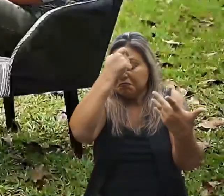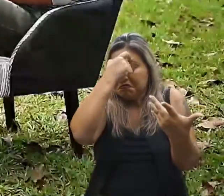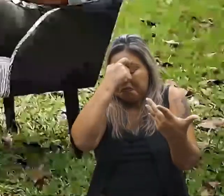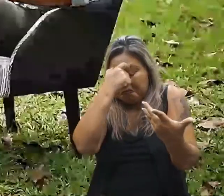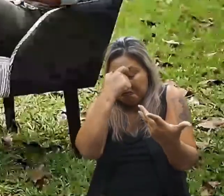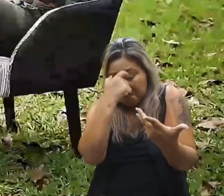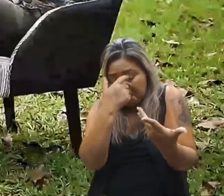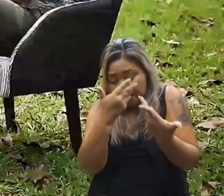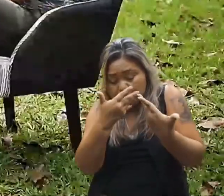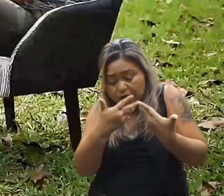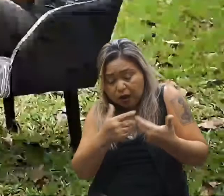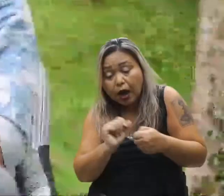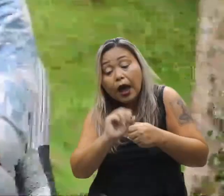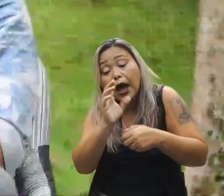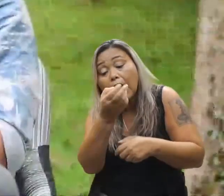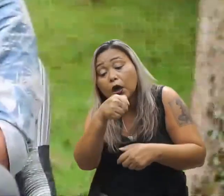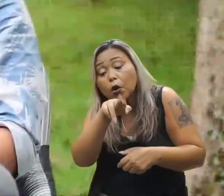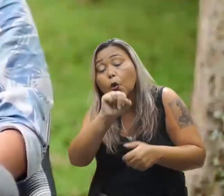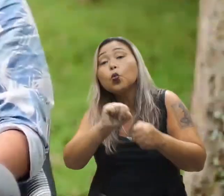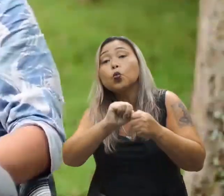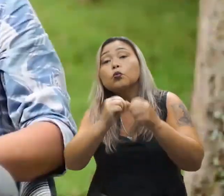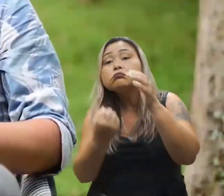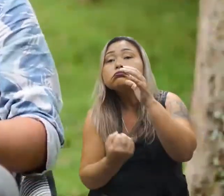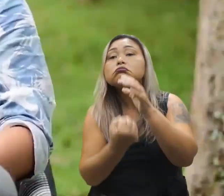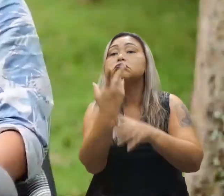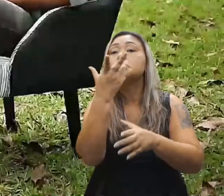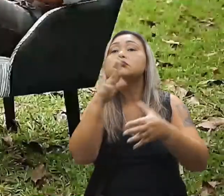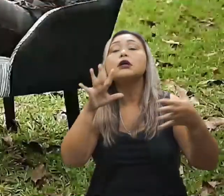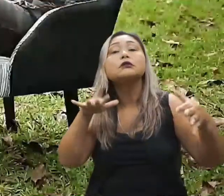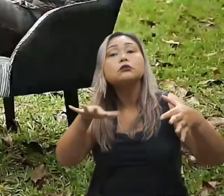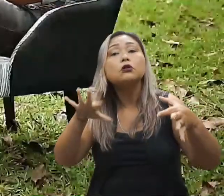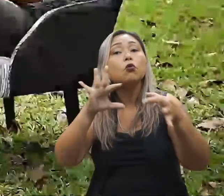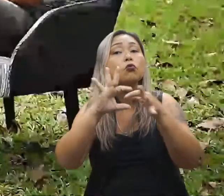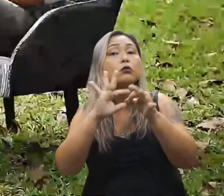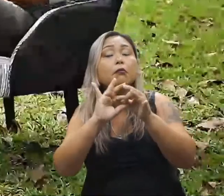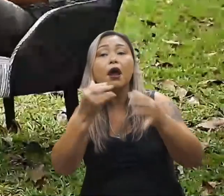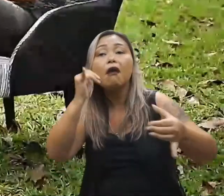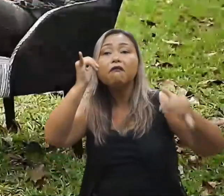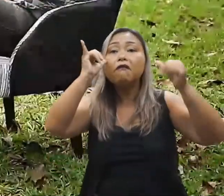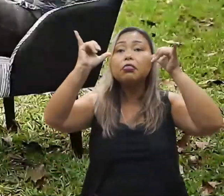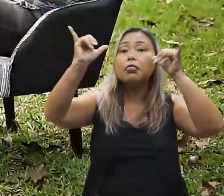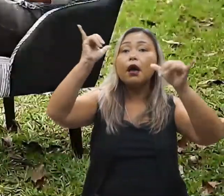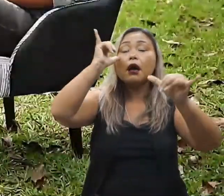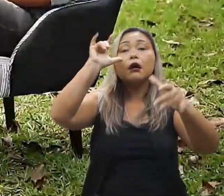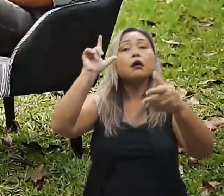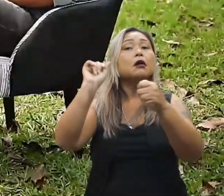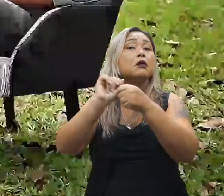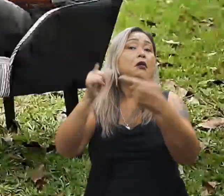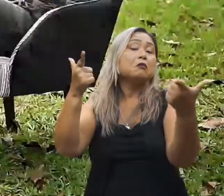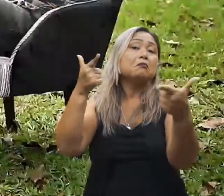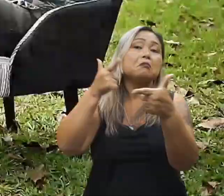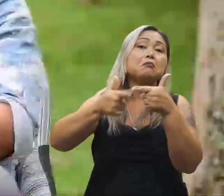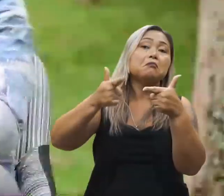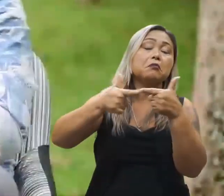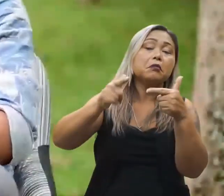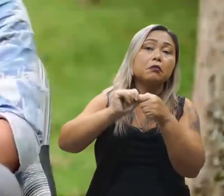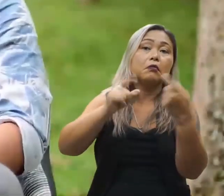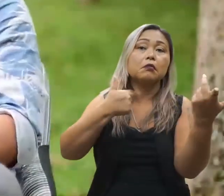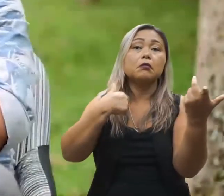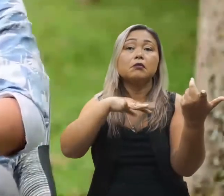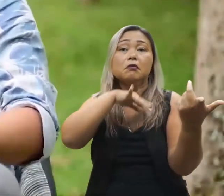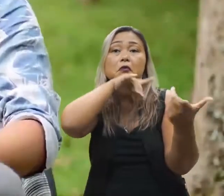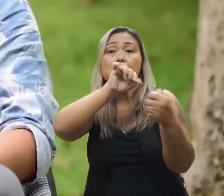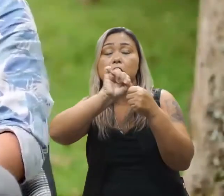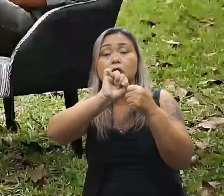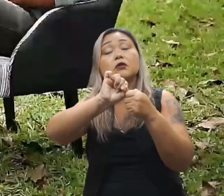é fundada justamente nesse contexto para evitar futuros acontecimentos trágicos e enfim, catastróficos como